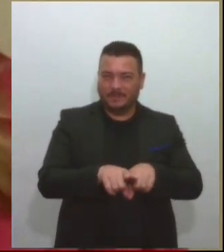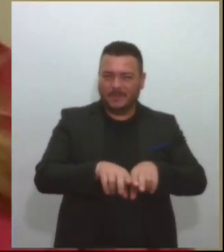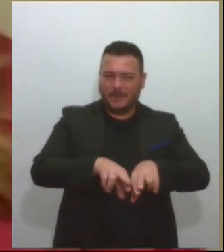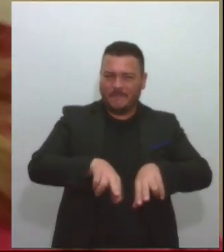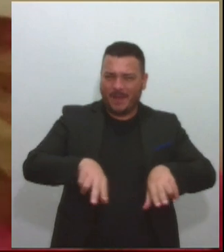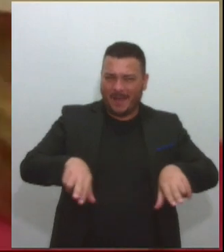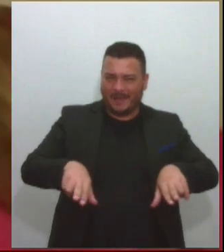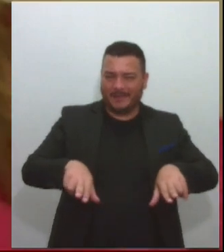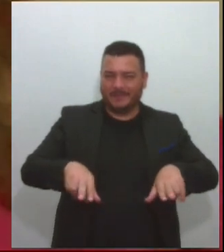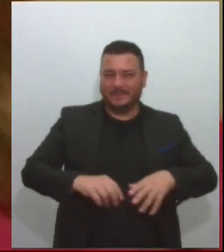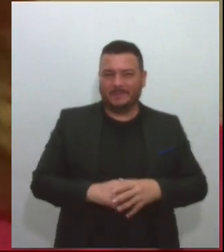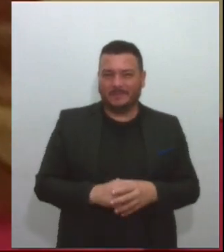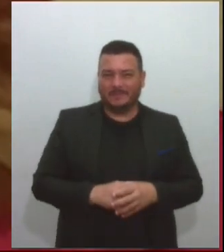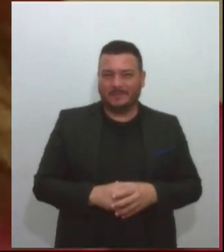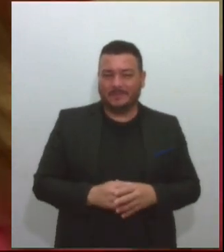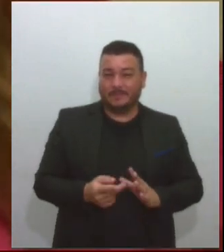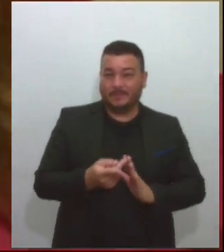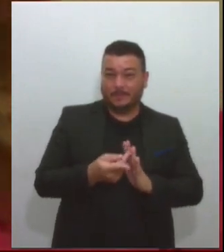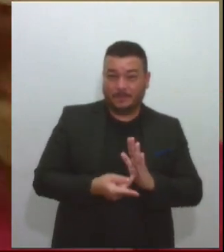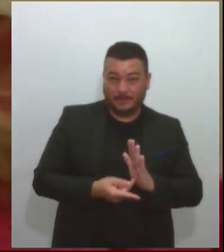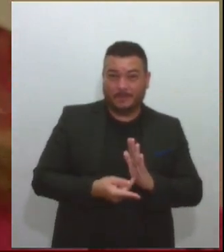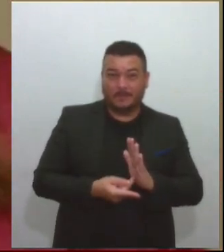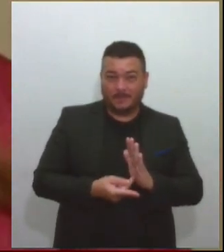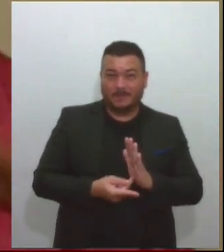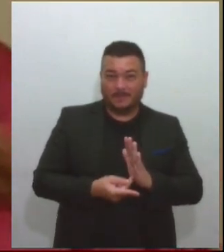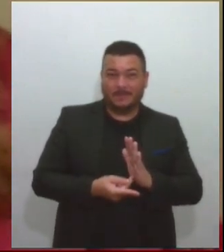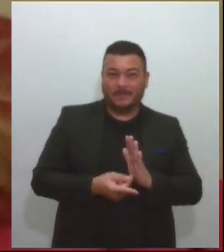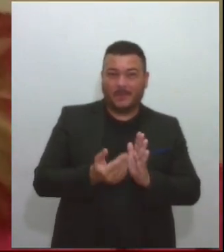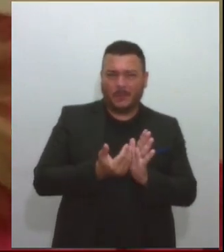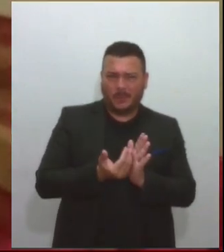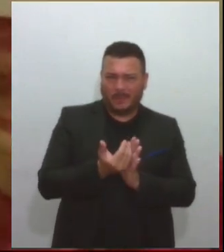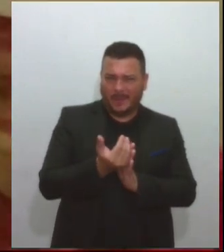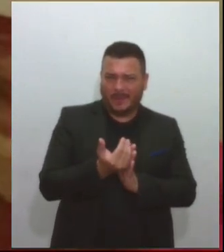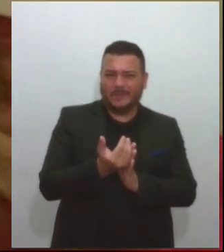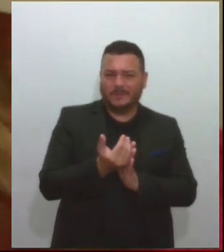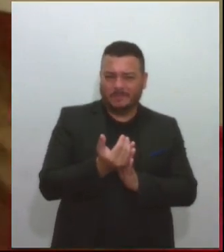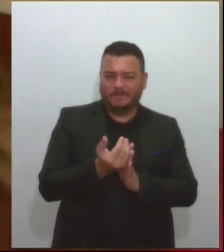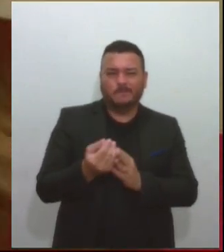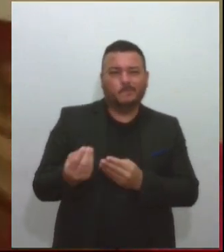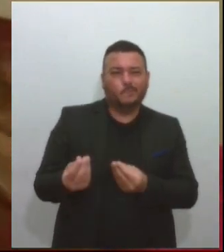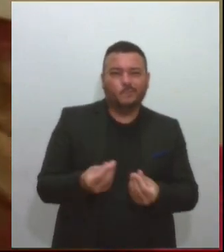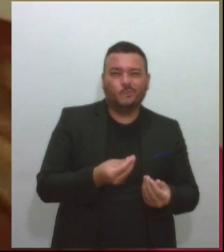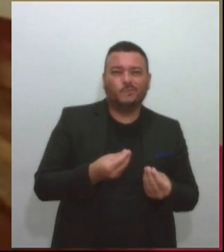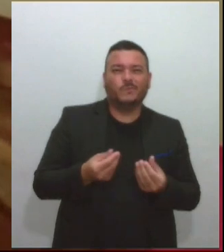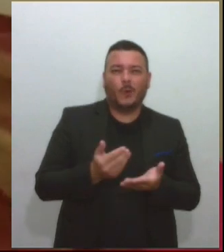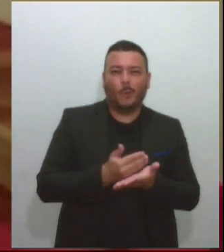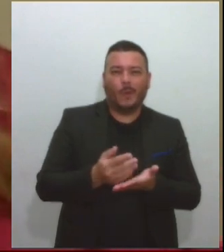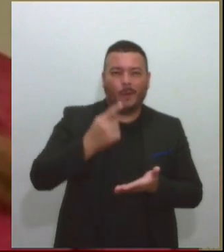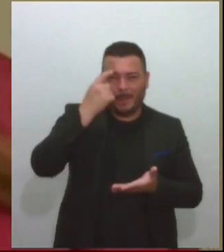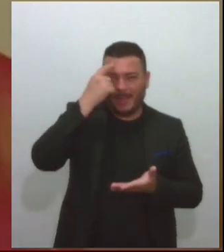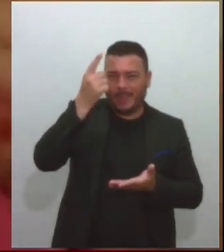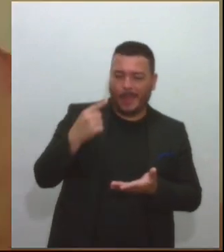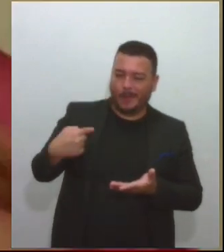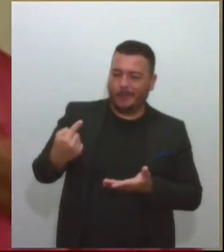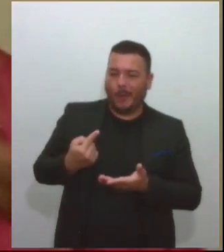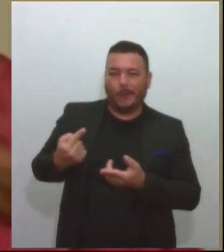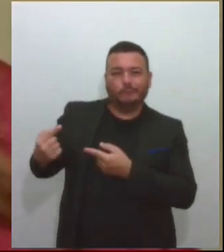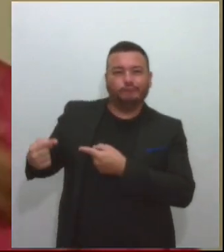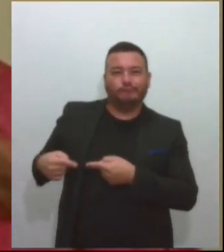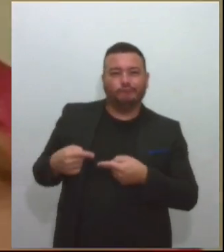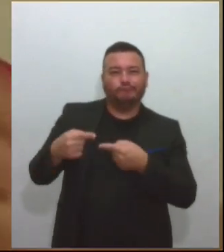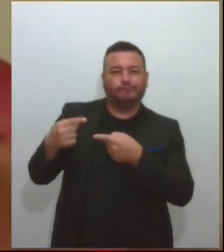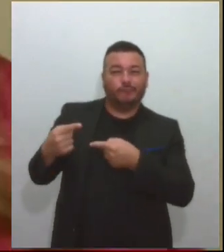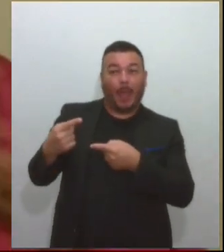O projeto inicial foi assim, uma ideia que nós tivemos de